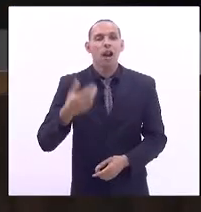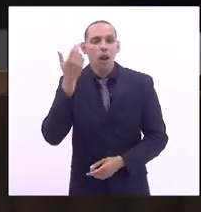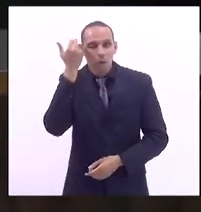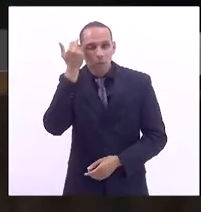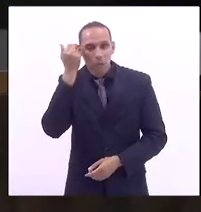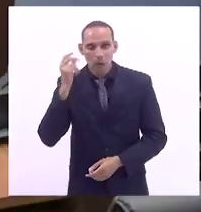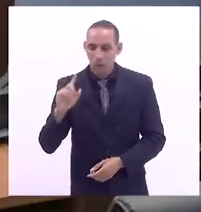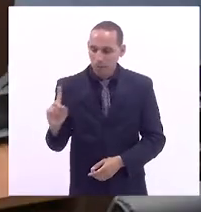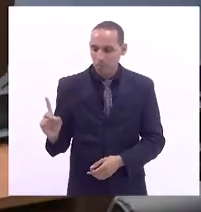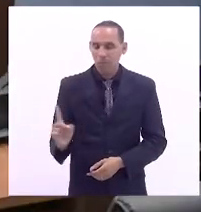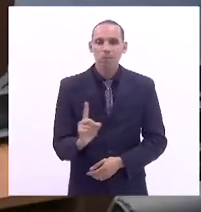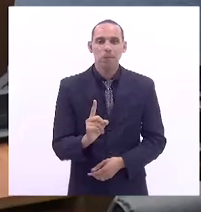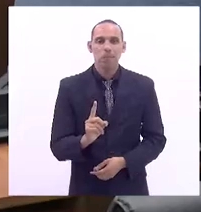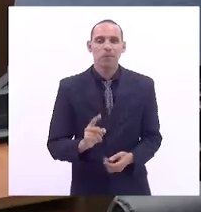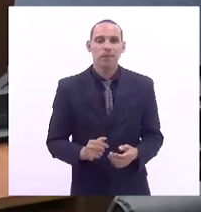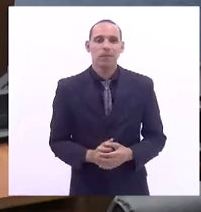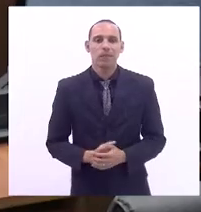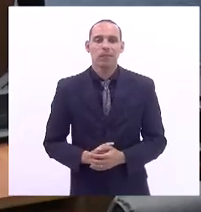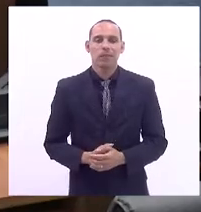Eliomar Coelho